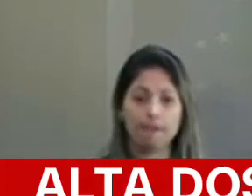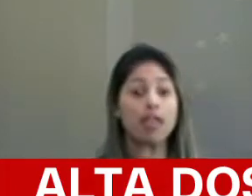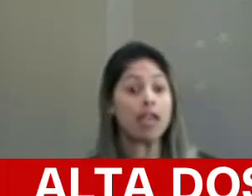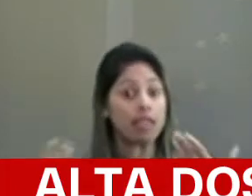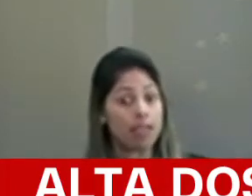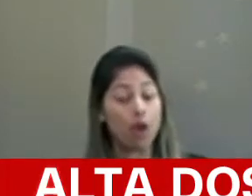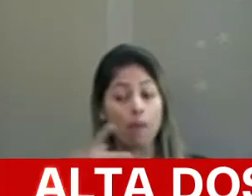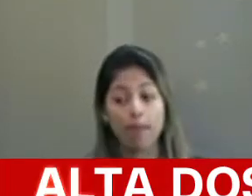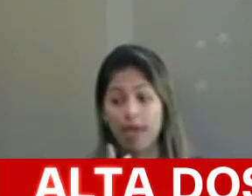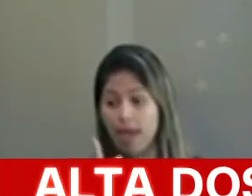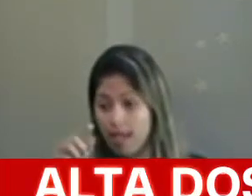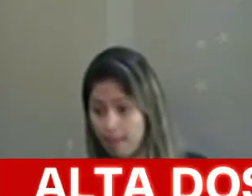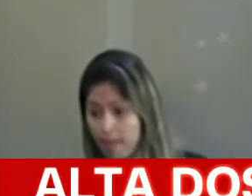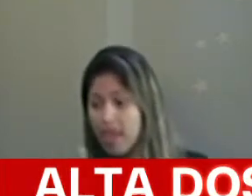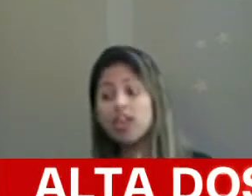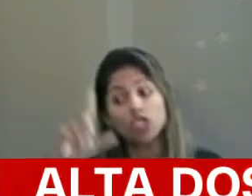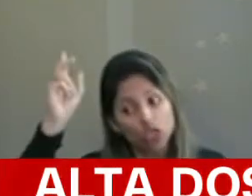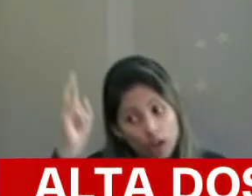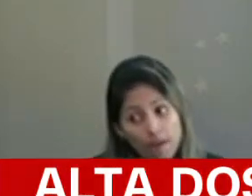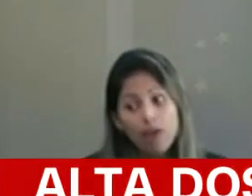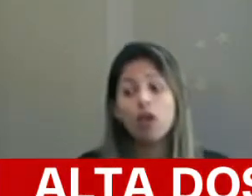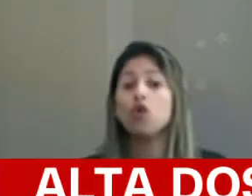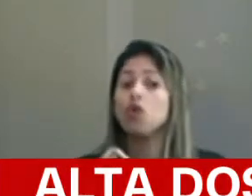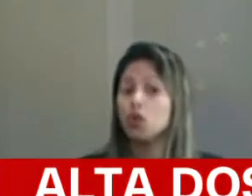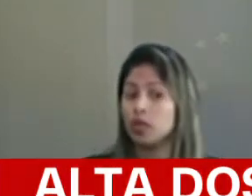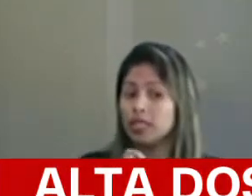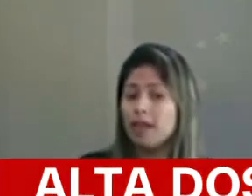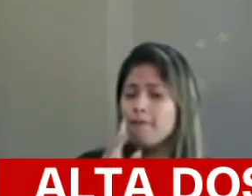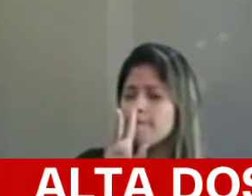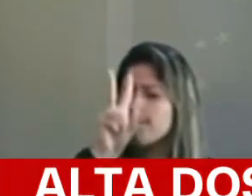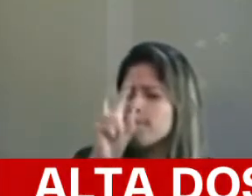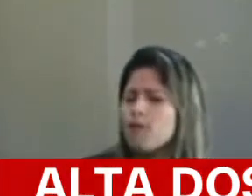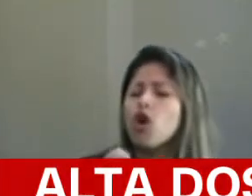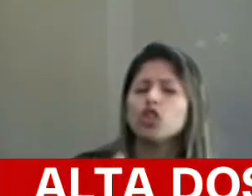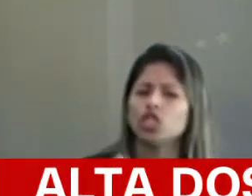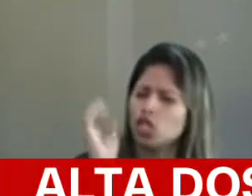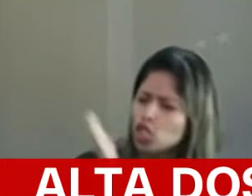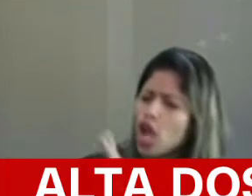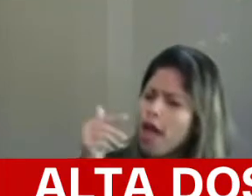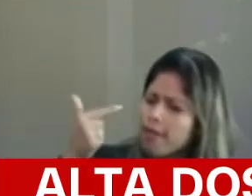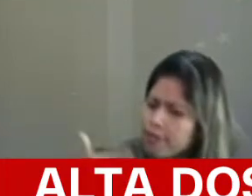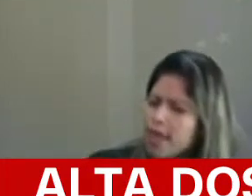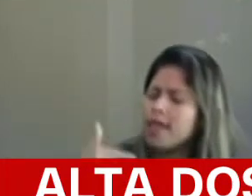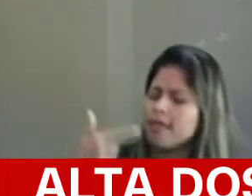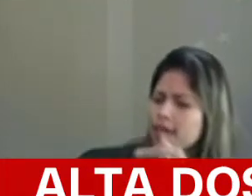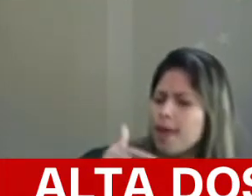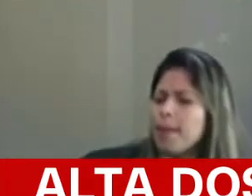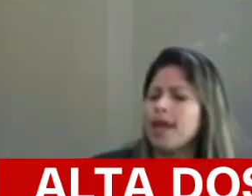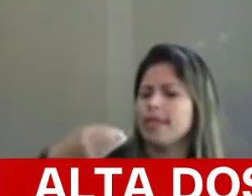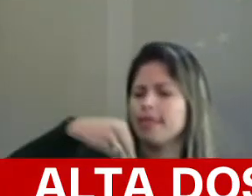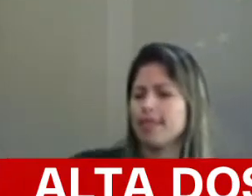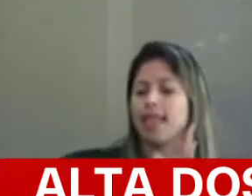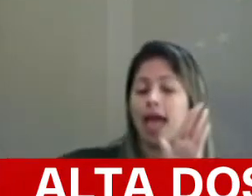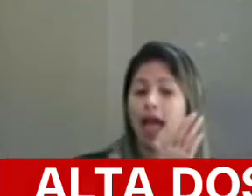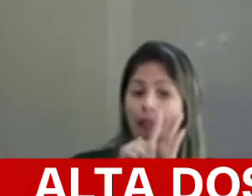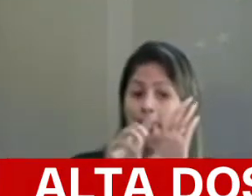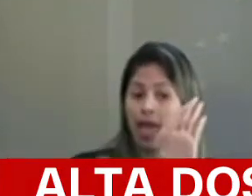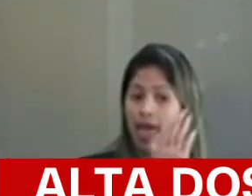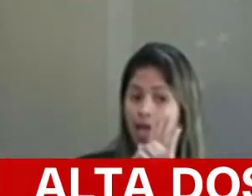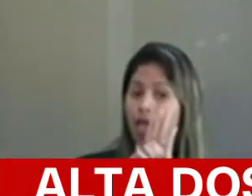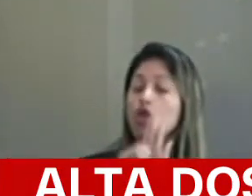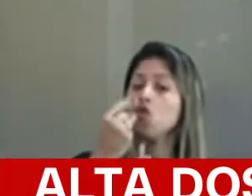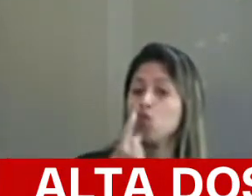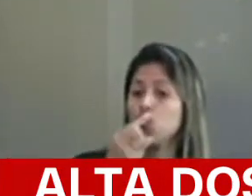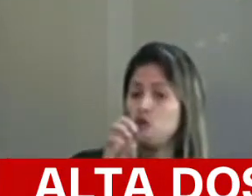PLP vem reforçar dispositivos já consagrados na Lei Complementar 192, que foram